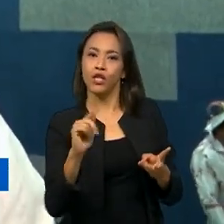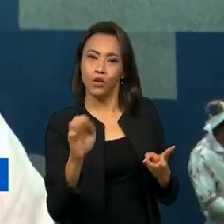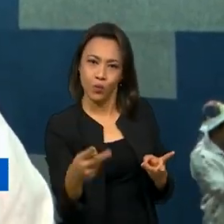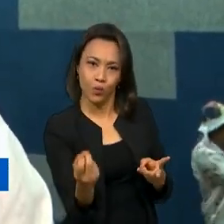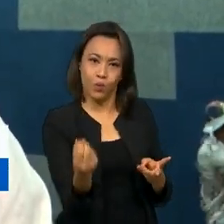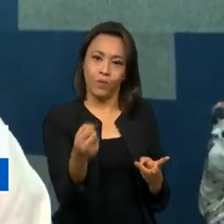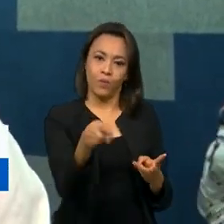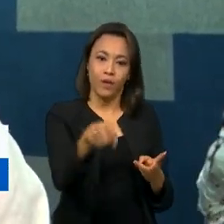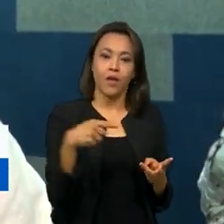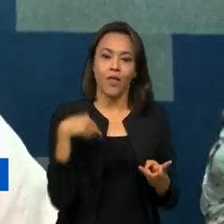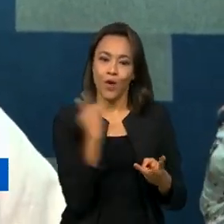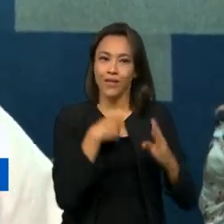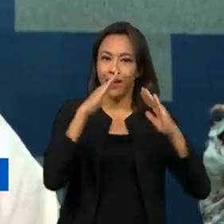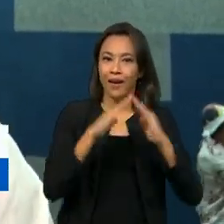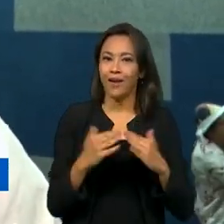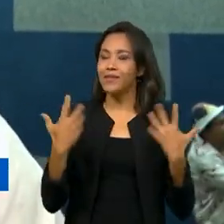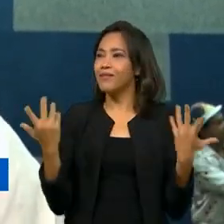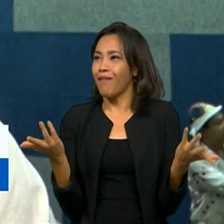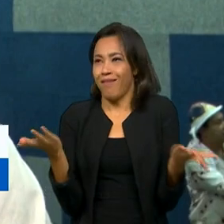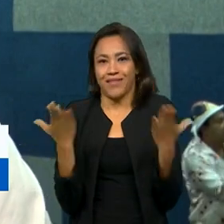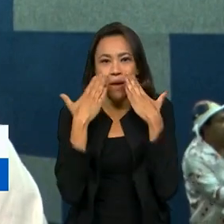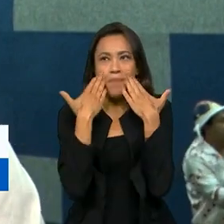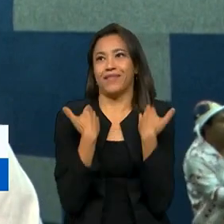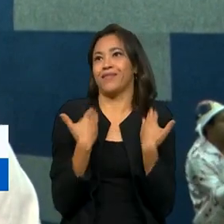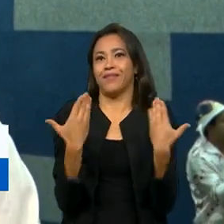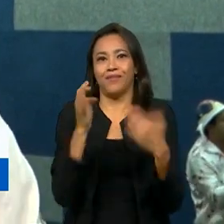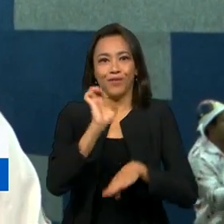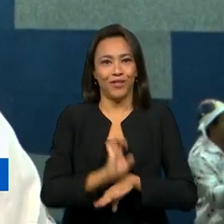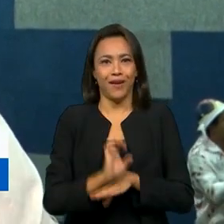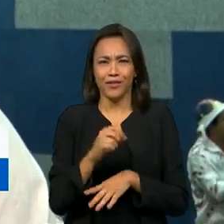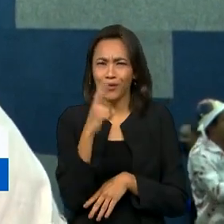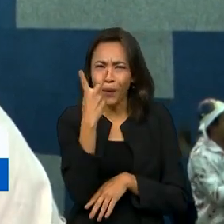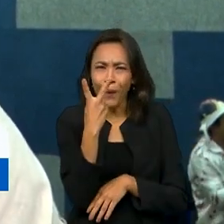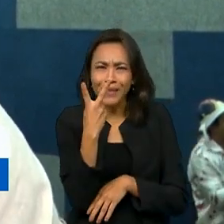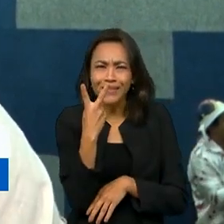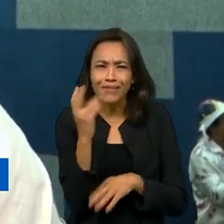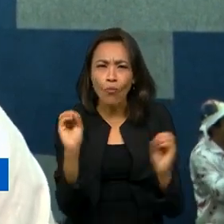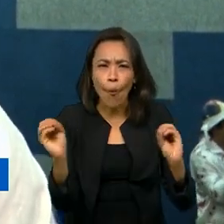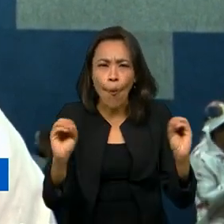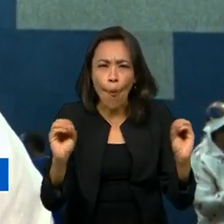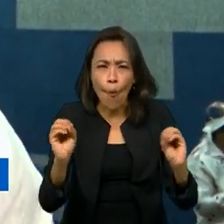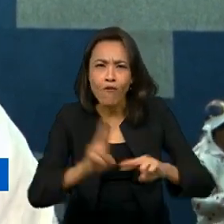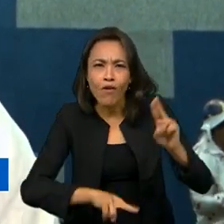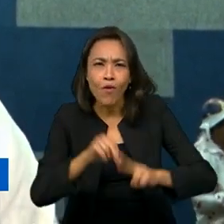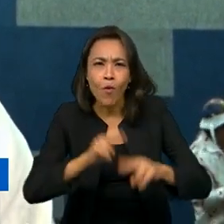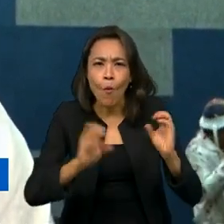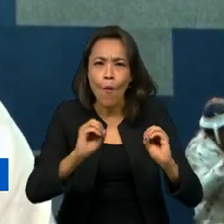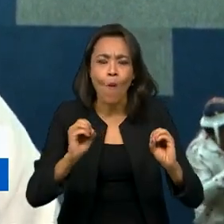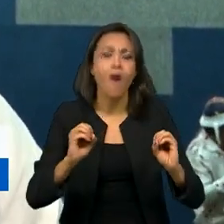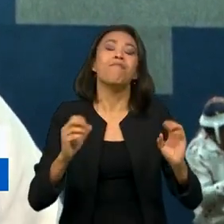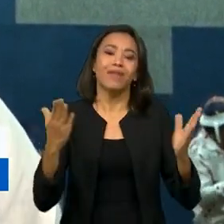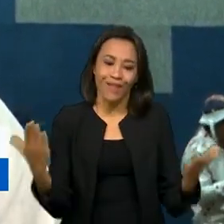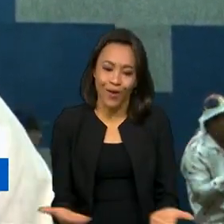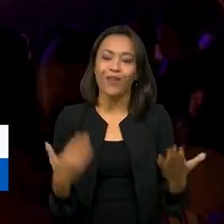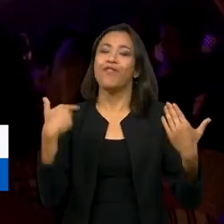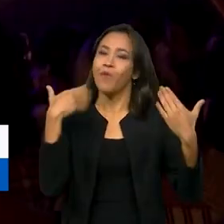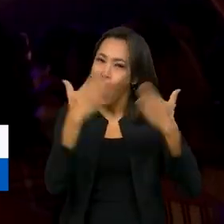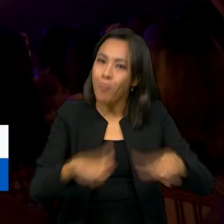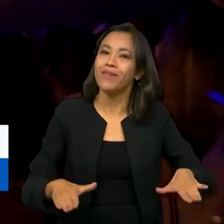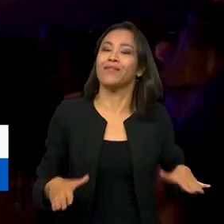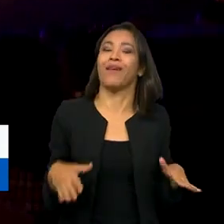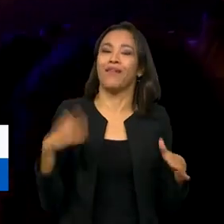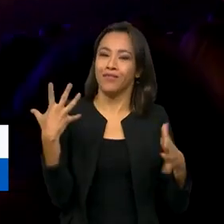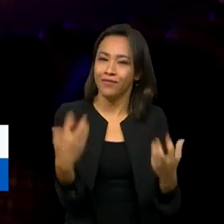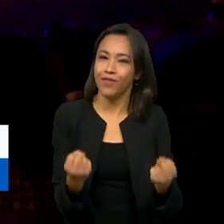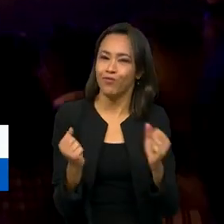né? E não ter São João por 2 anos foi muito ruim pra gente, mas a recompensa eu acho que vai valer a pena, né? E a gente